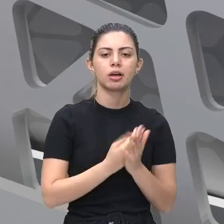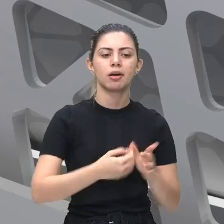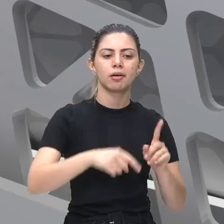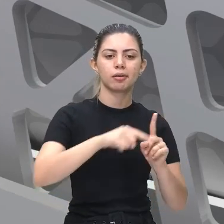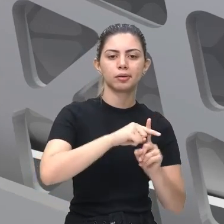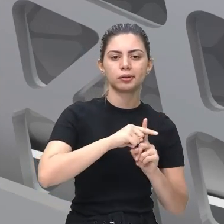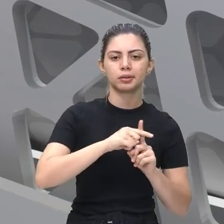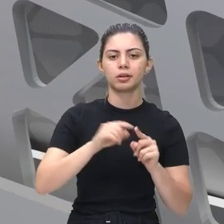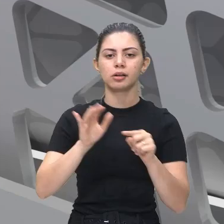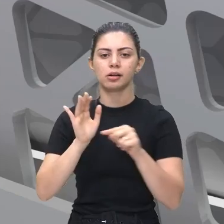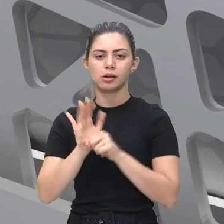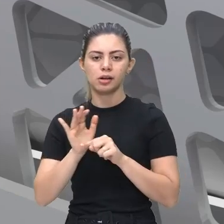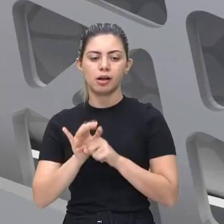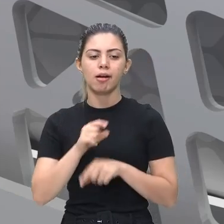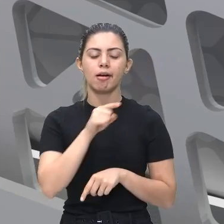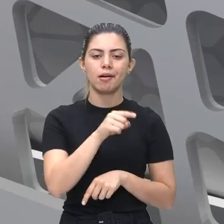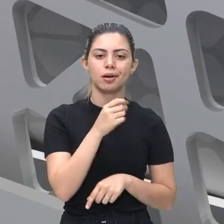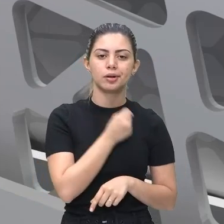subtração de números